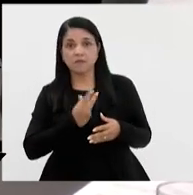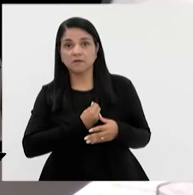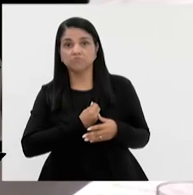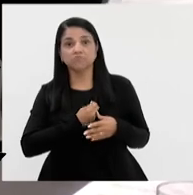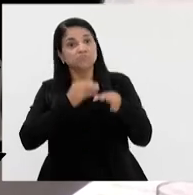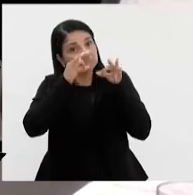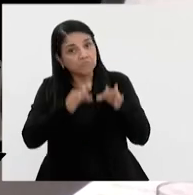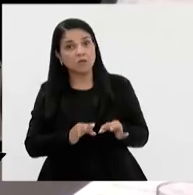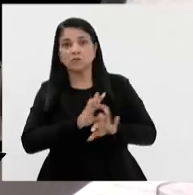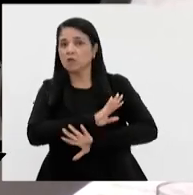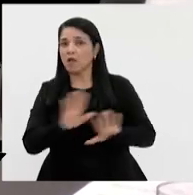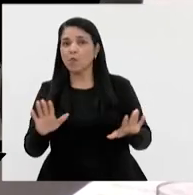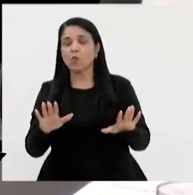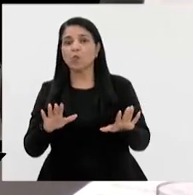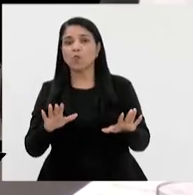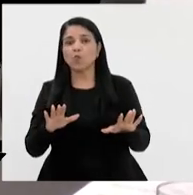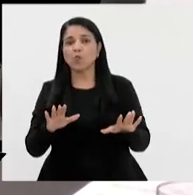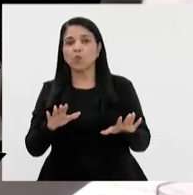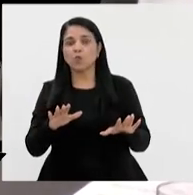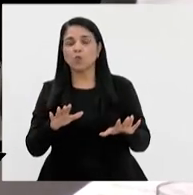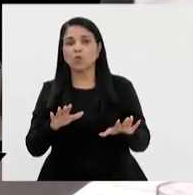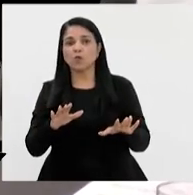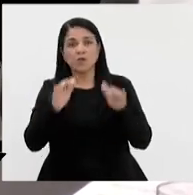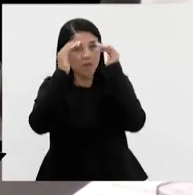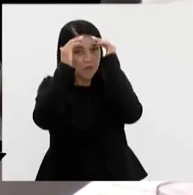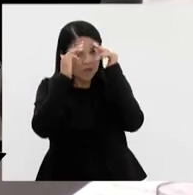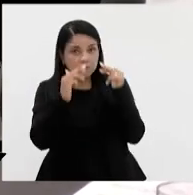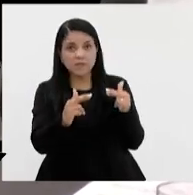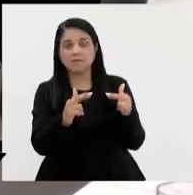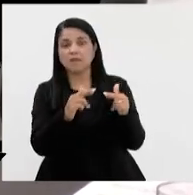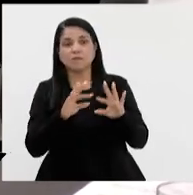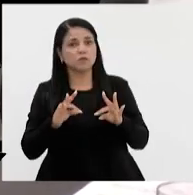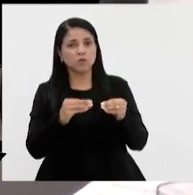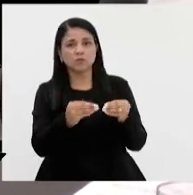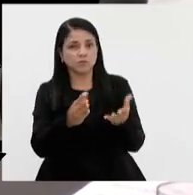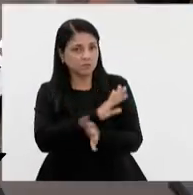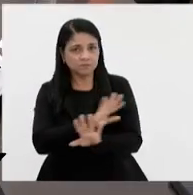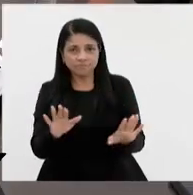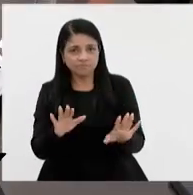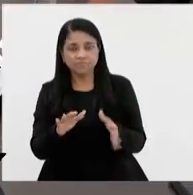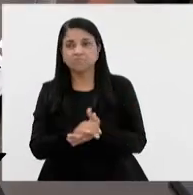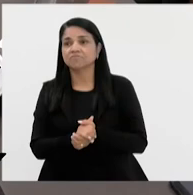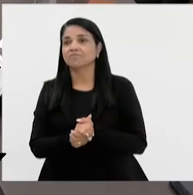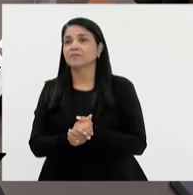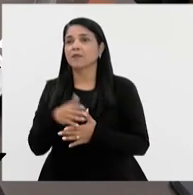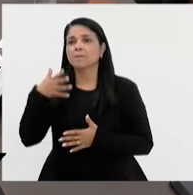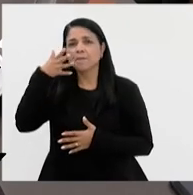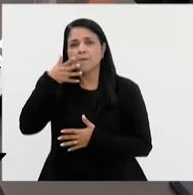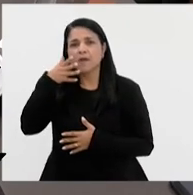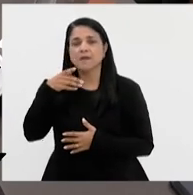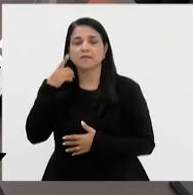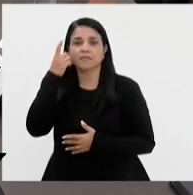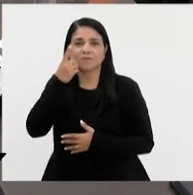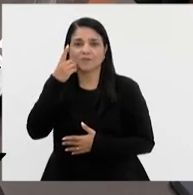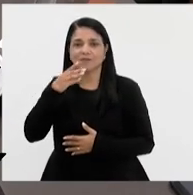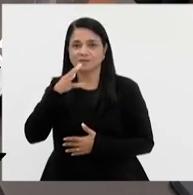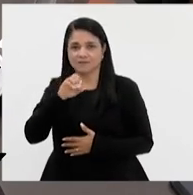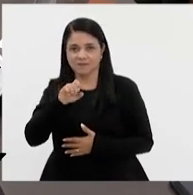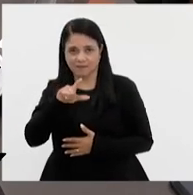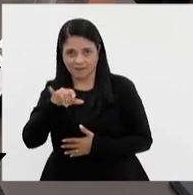final, o espaço está ali e a gente tem que respeitar todo mundo. É obrigado, isso. Deputada Índia, passar a palavra à deputada Célia e vamos votar para finalizar.